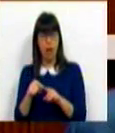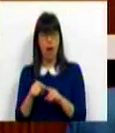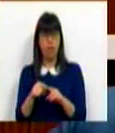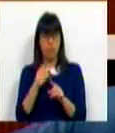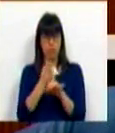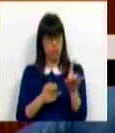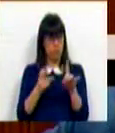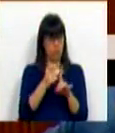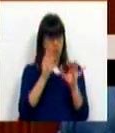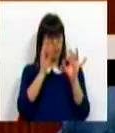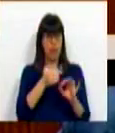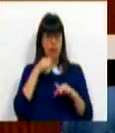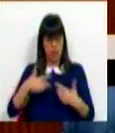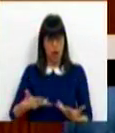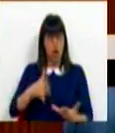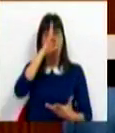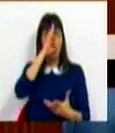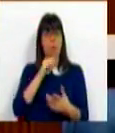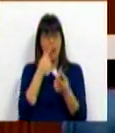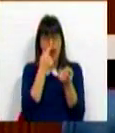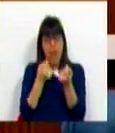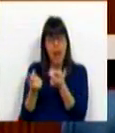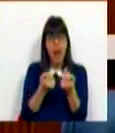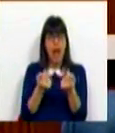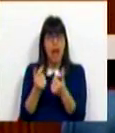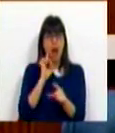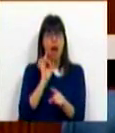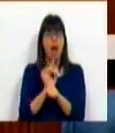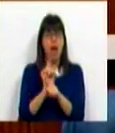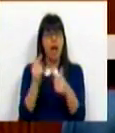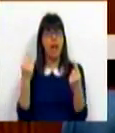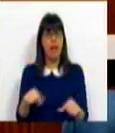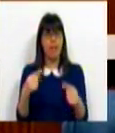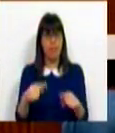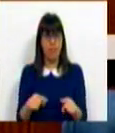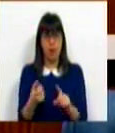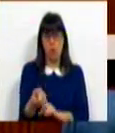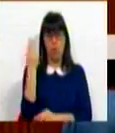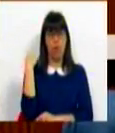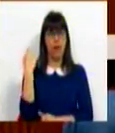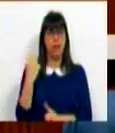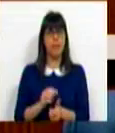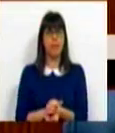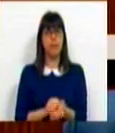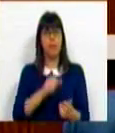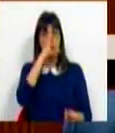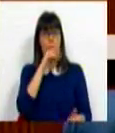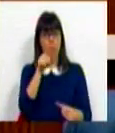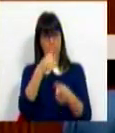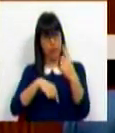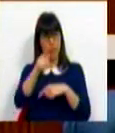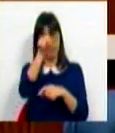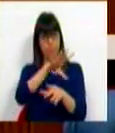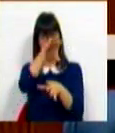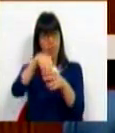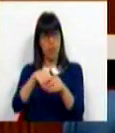com o aumento decidido por este Governo, é semelhante àquela que existia há um ano atrás com o Governo que Vossas